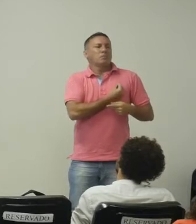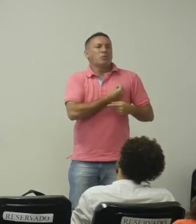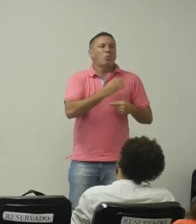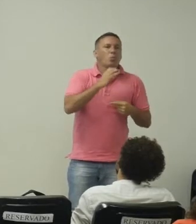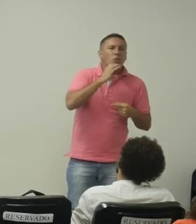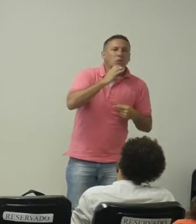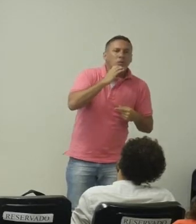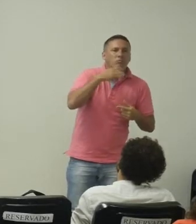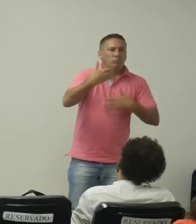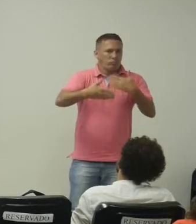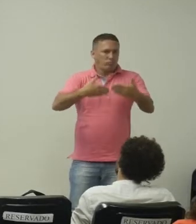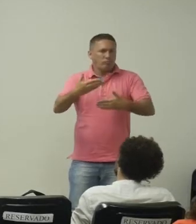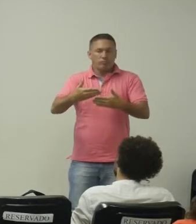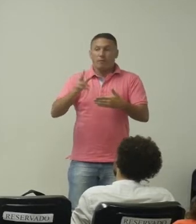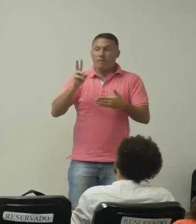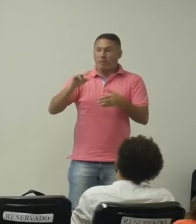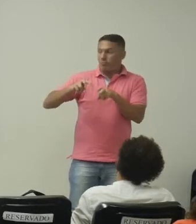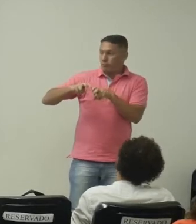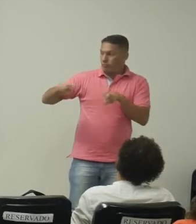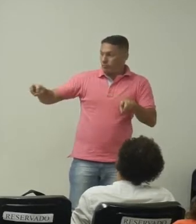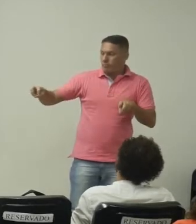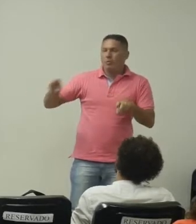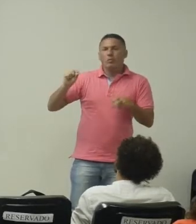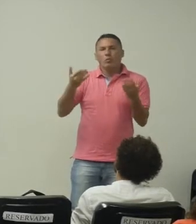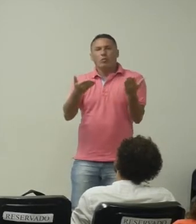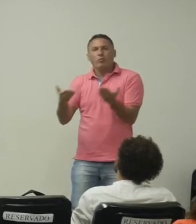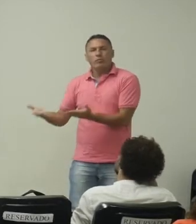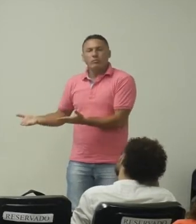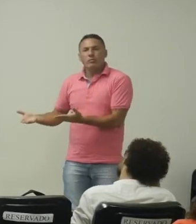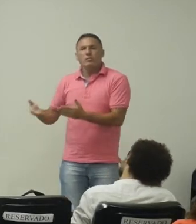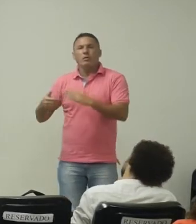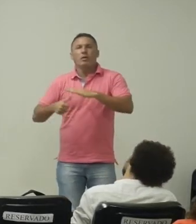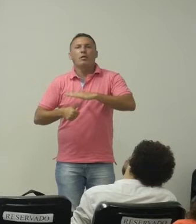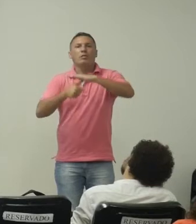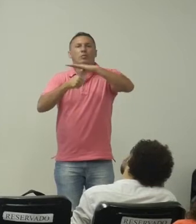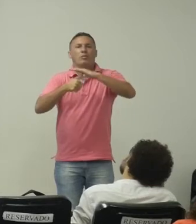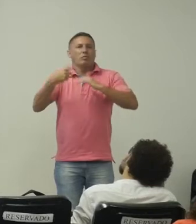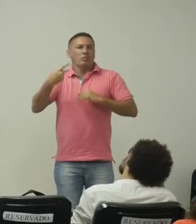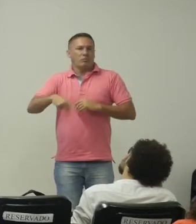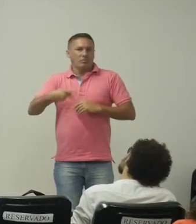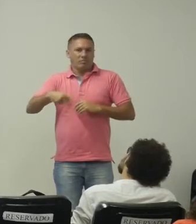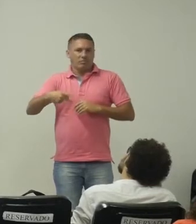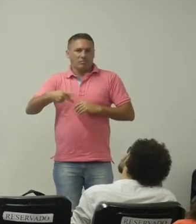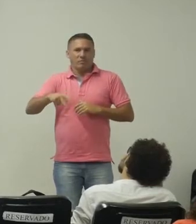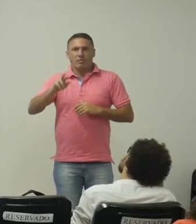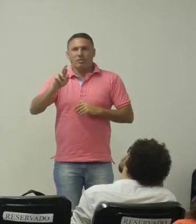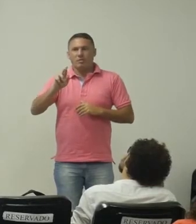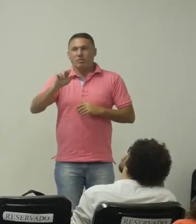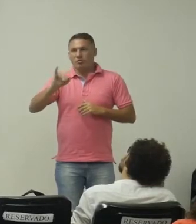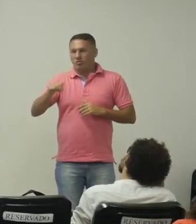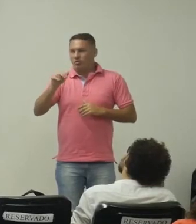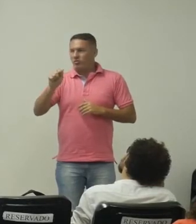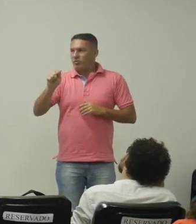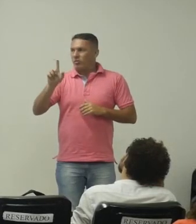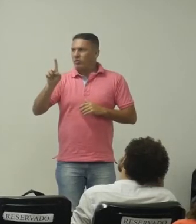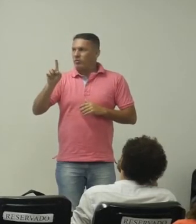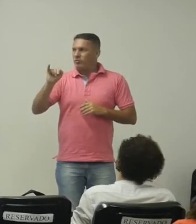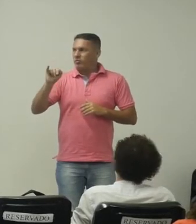Antes de iniciarmos o trabalho da mesa, gostaríamos de convidar o reitor de nosso instituto, o senhor Jadir Pella, para algumas palavras.